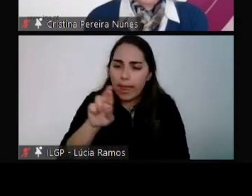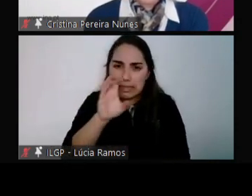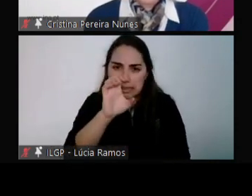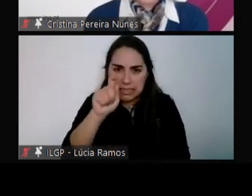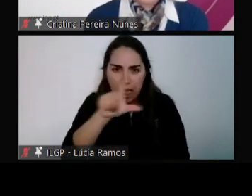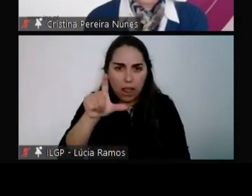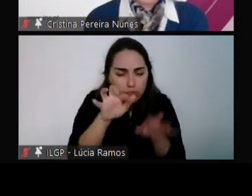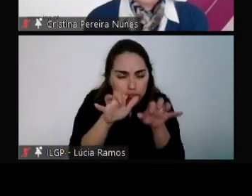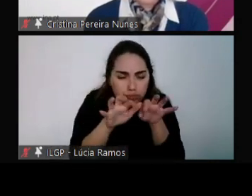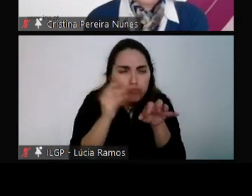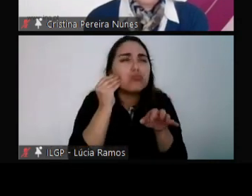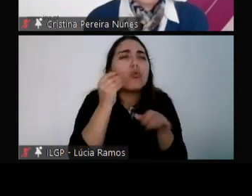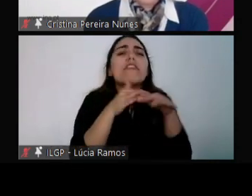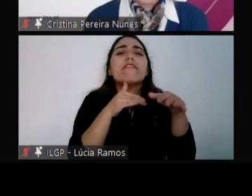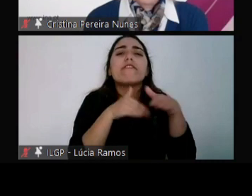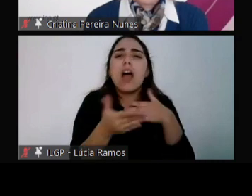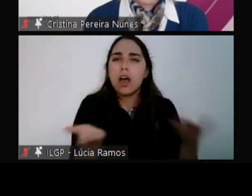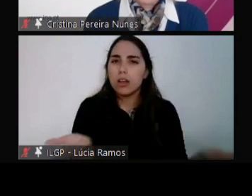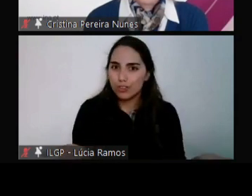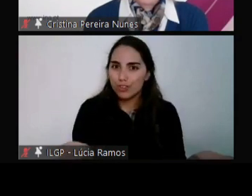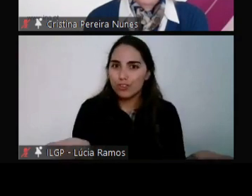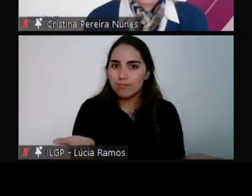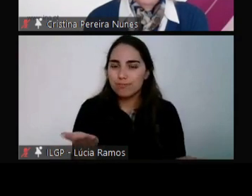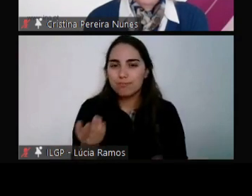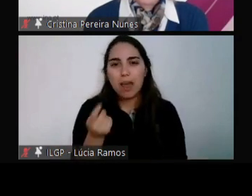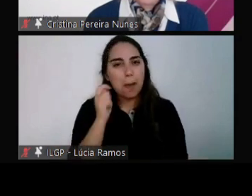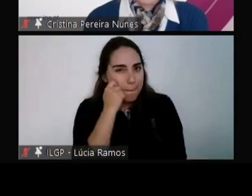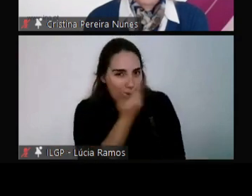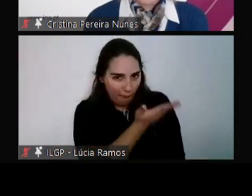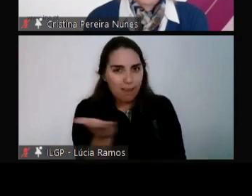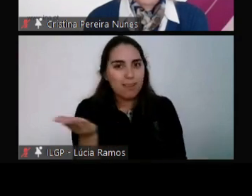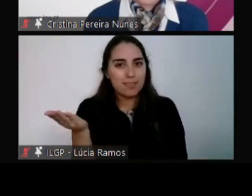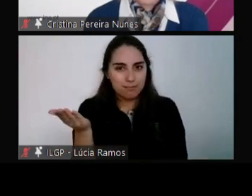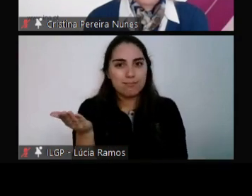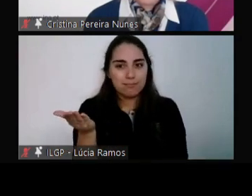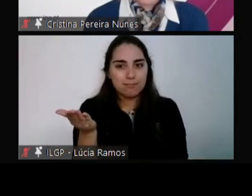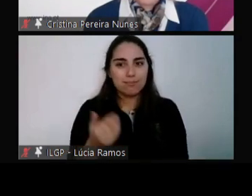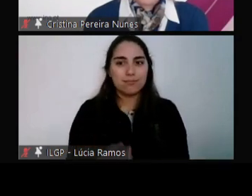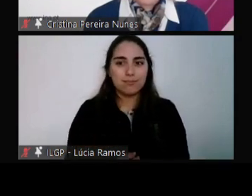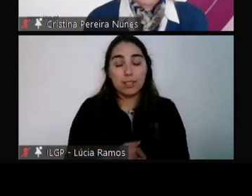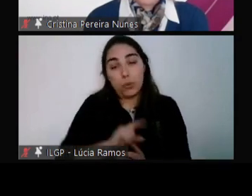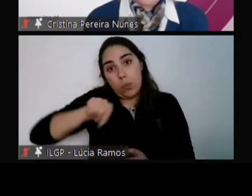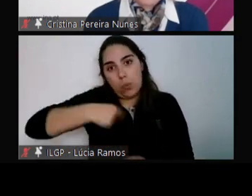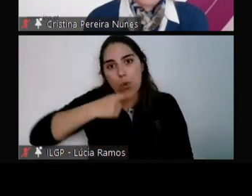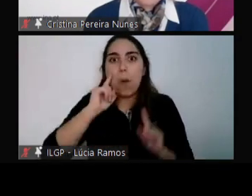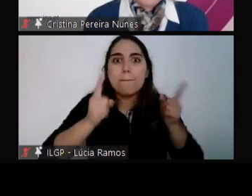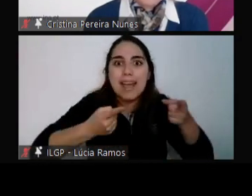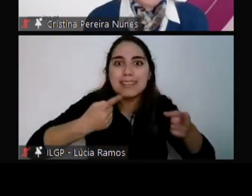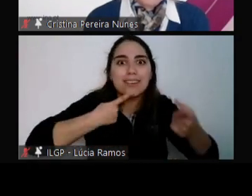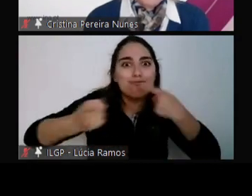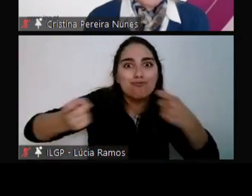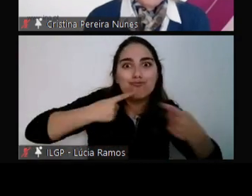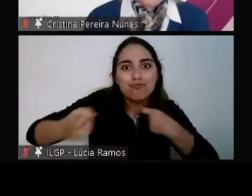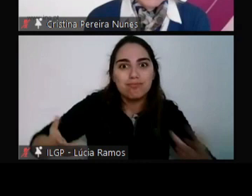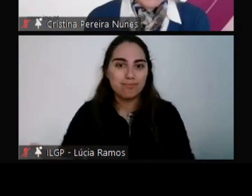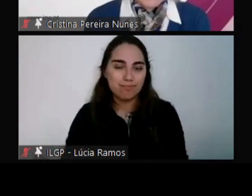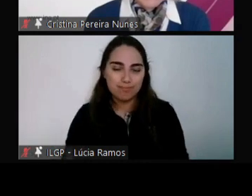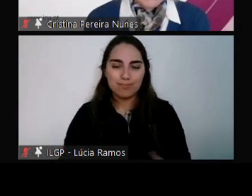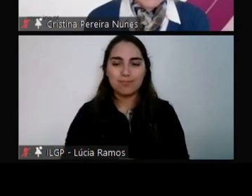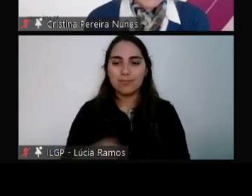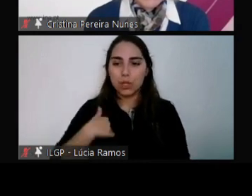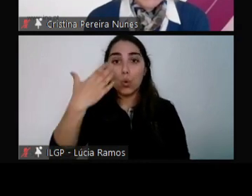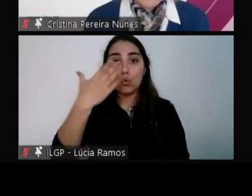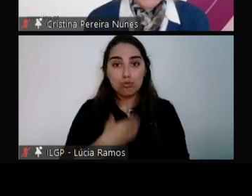essa satisfação e as pessoas começam imediatamente a fazer perguntas, não é? Aliás, eu costumava dizer, as pessoas fazem